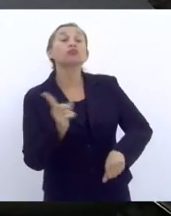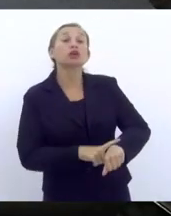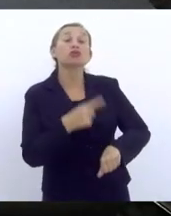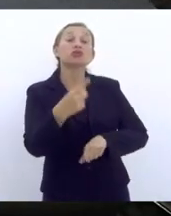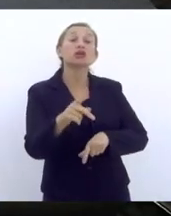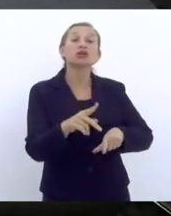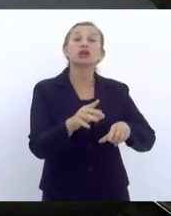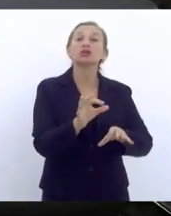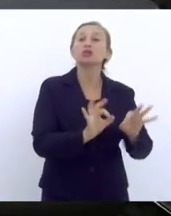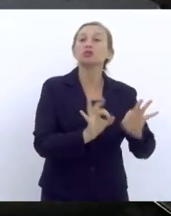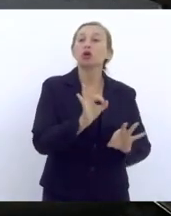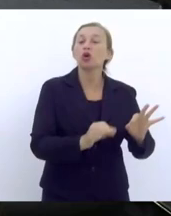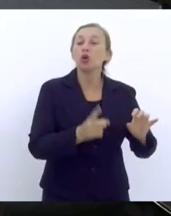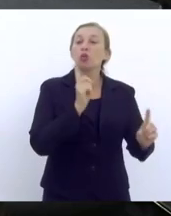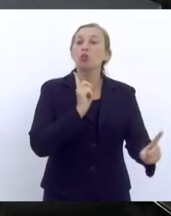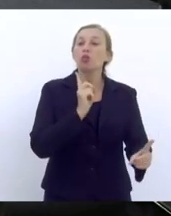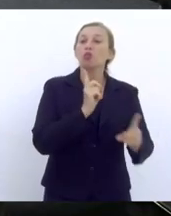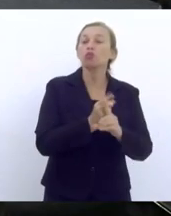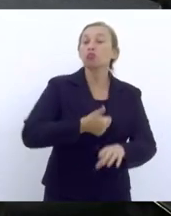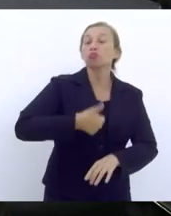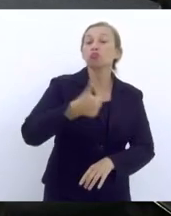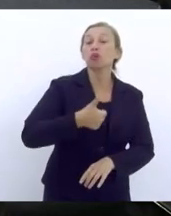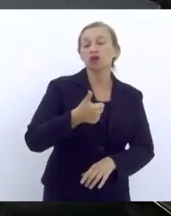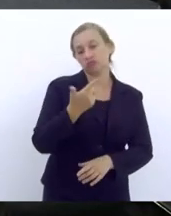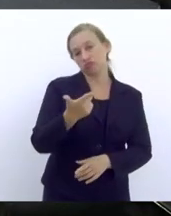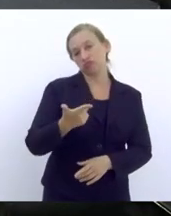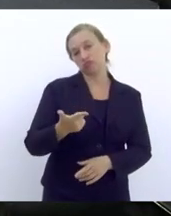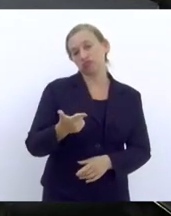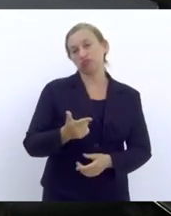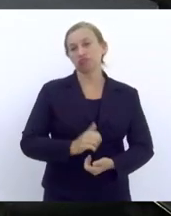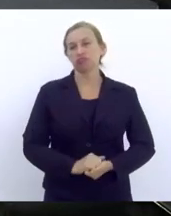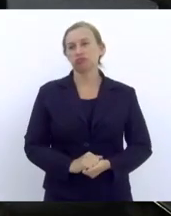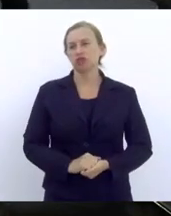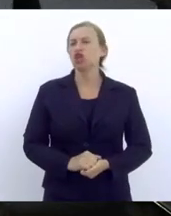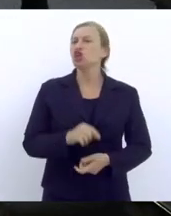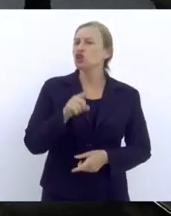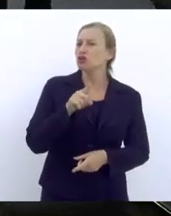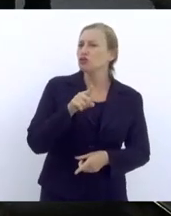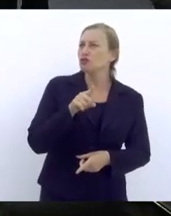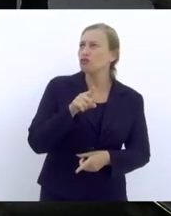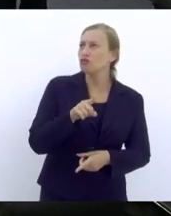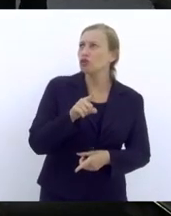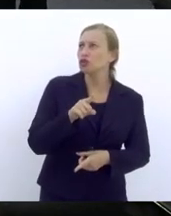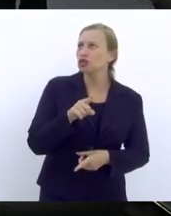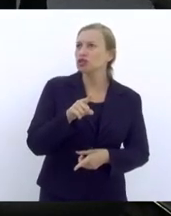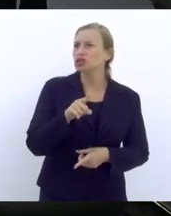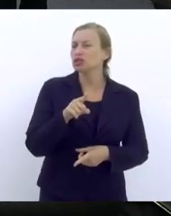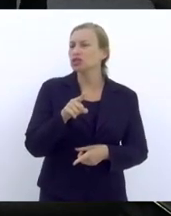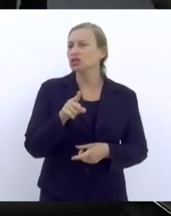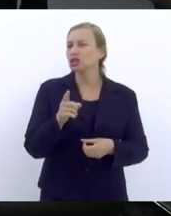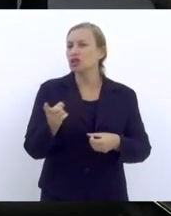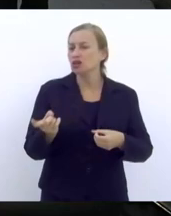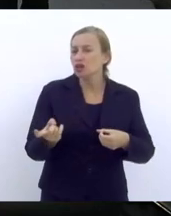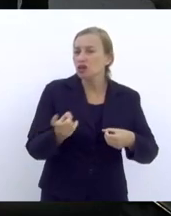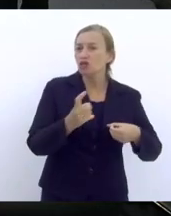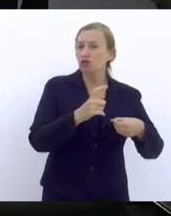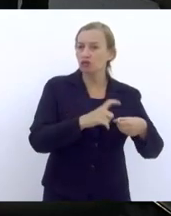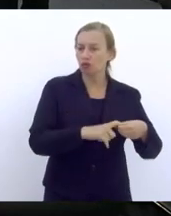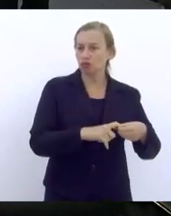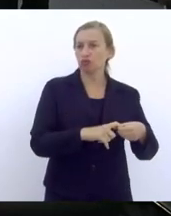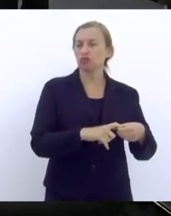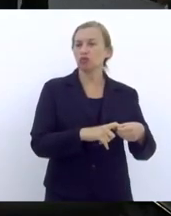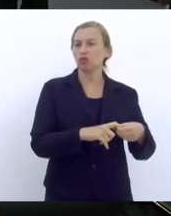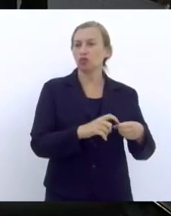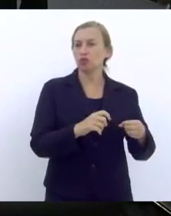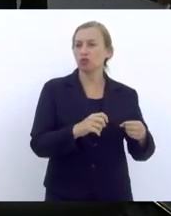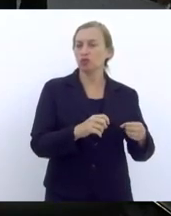projeto? Qual foi o primeiro encontro, a sua idade, quando você encontrou o projeto e você foi ressocializado para que hoje você chegasse